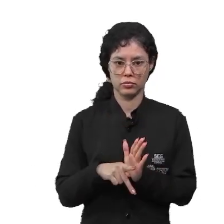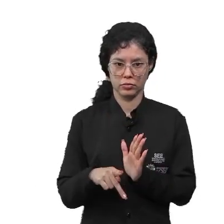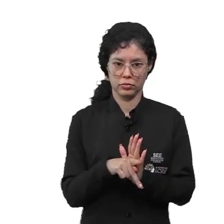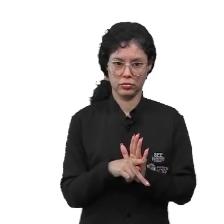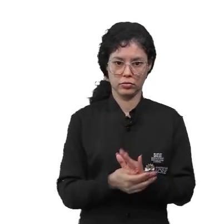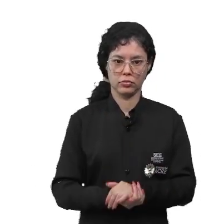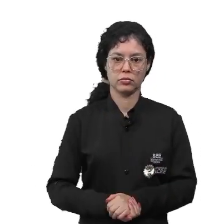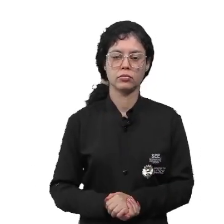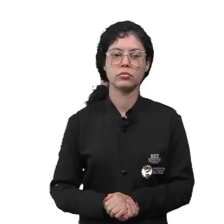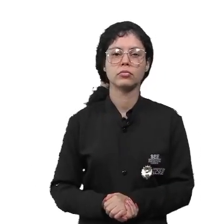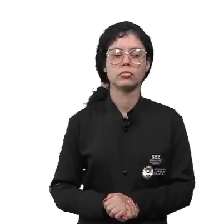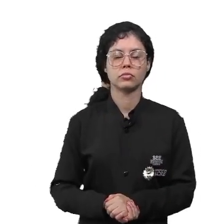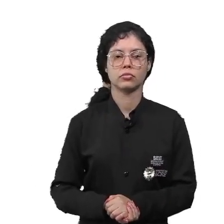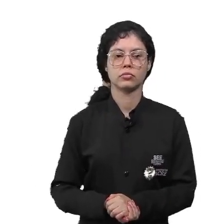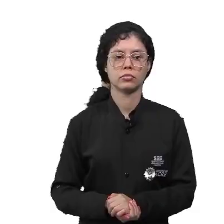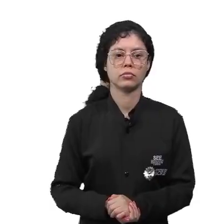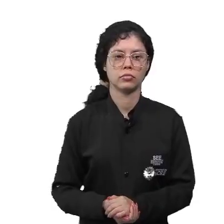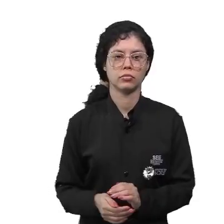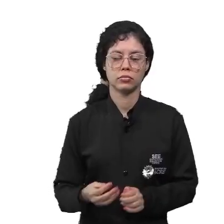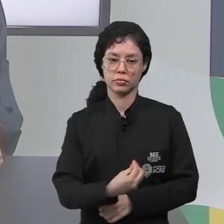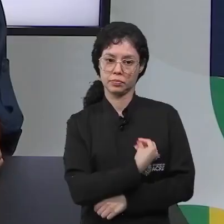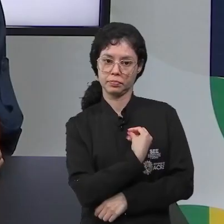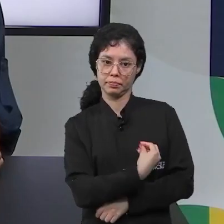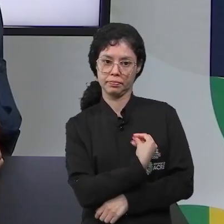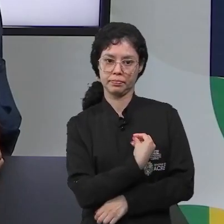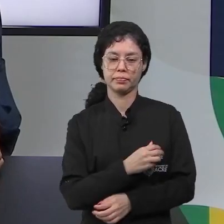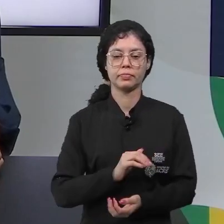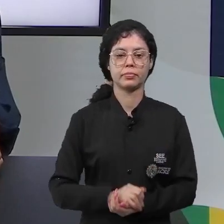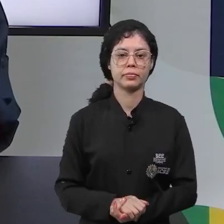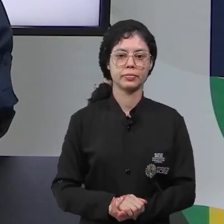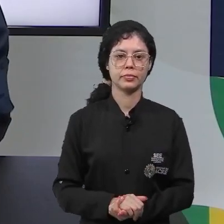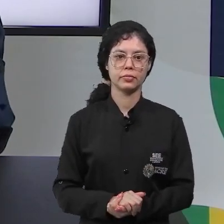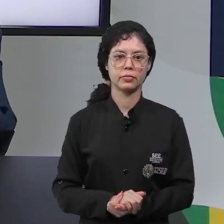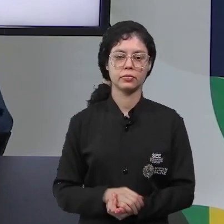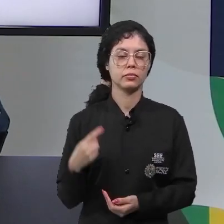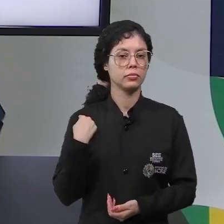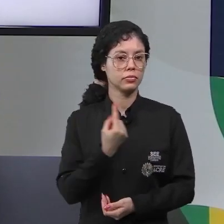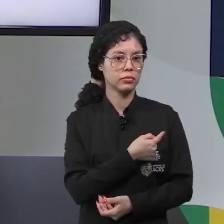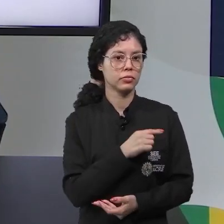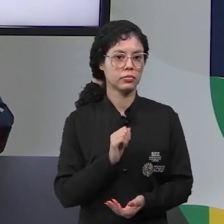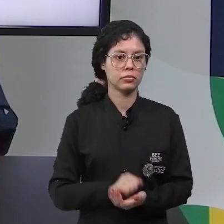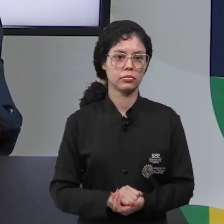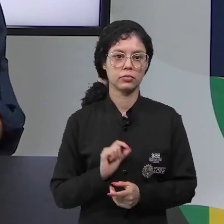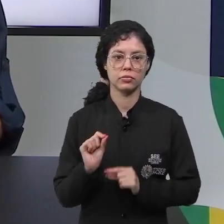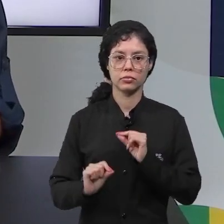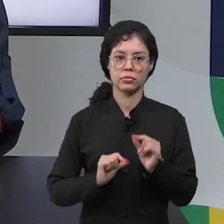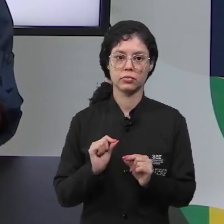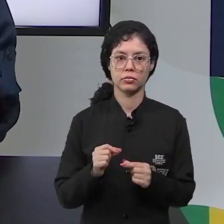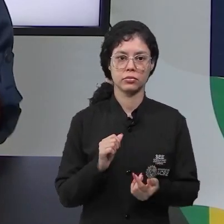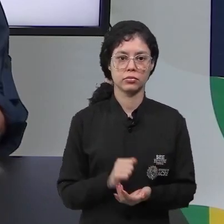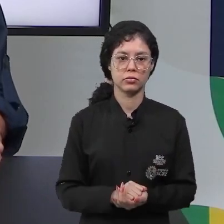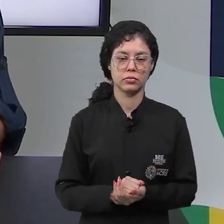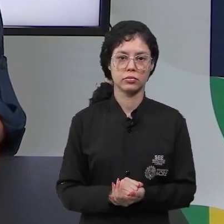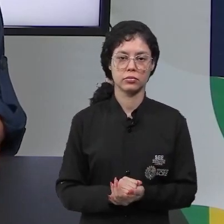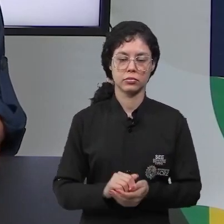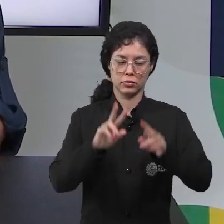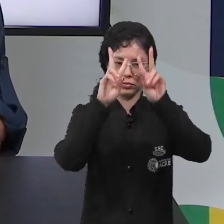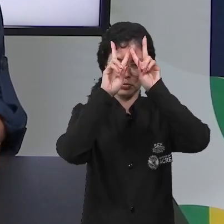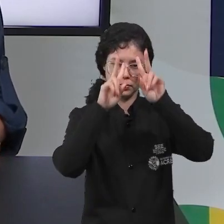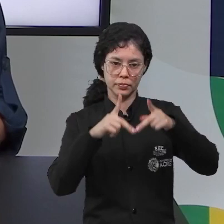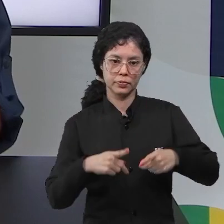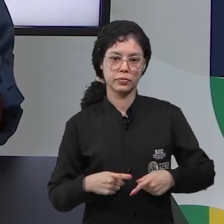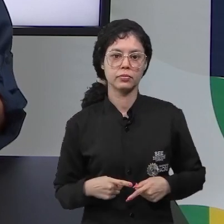e propósito para a própria vida. Então, nós temos aí o seguinte: a